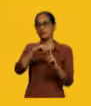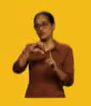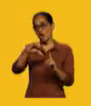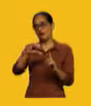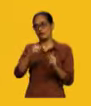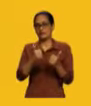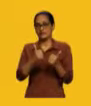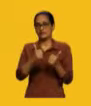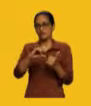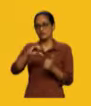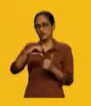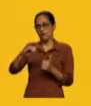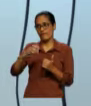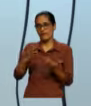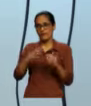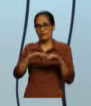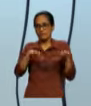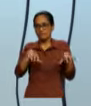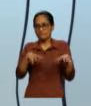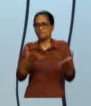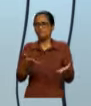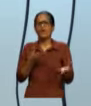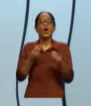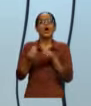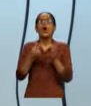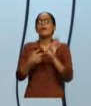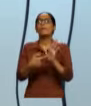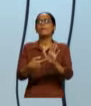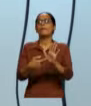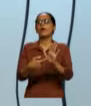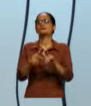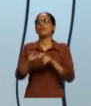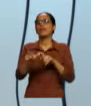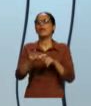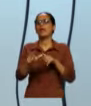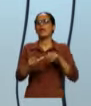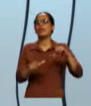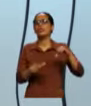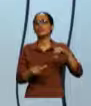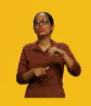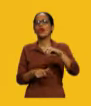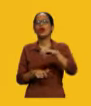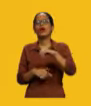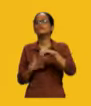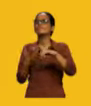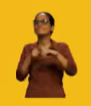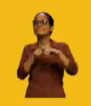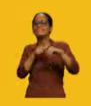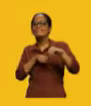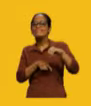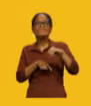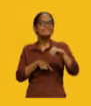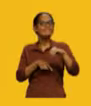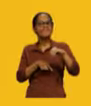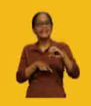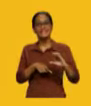mais 90. Como é que eu represento 900? É um